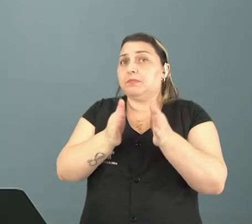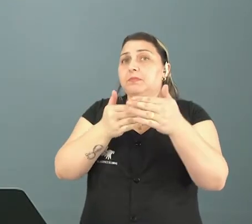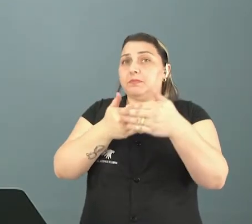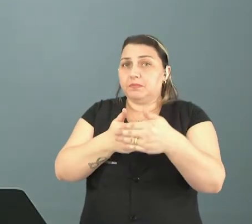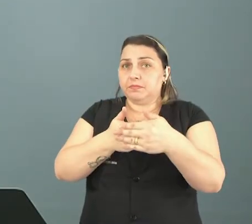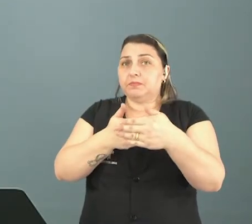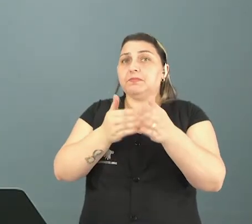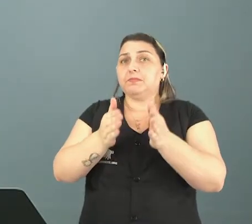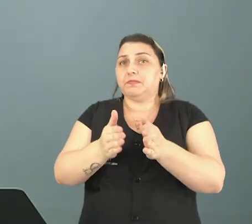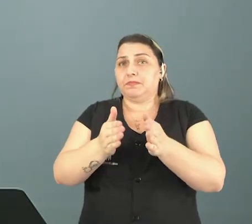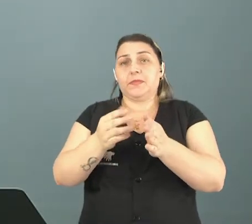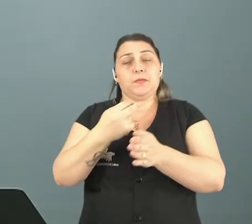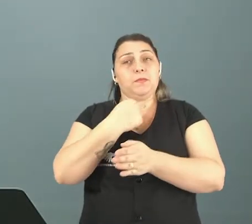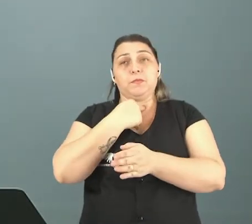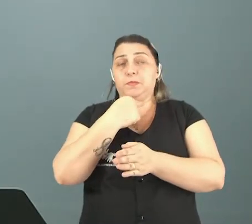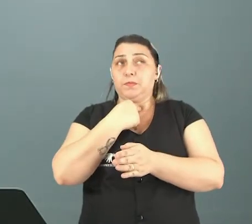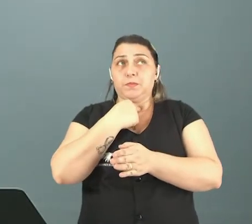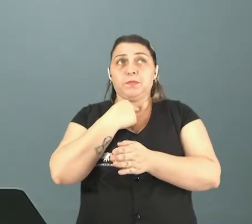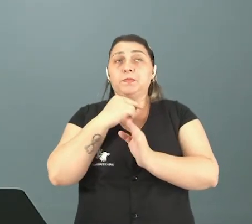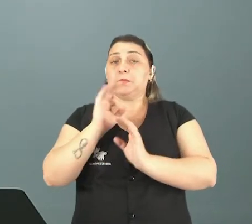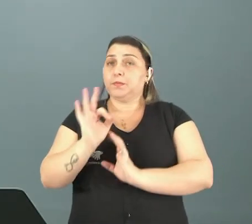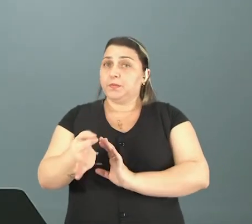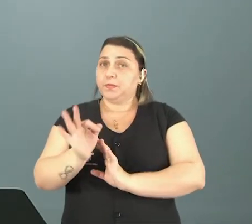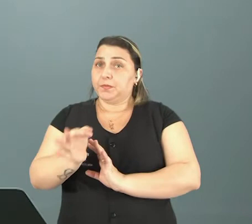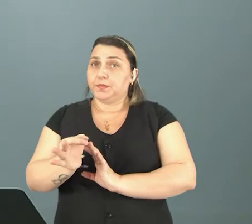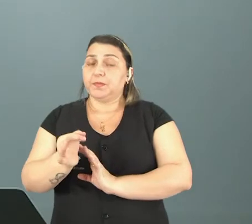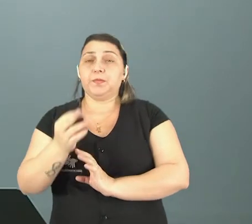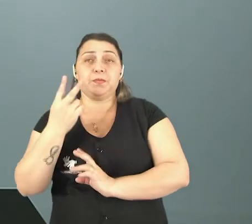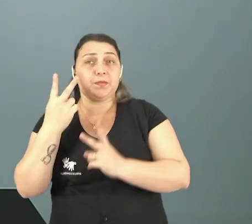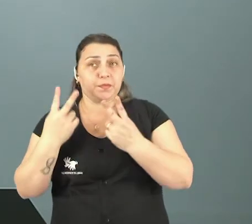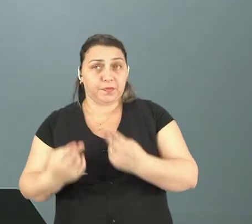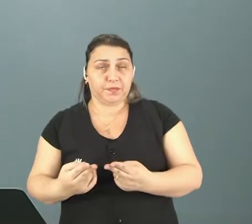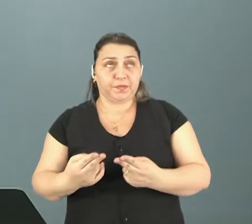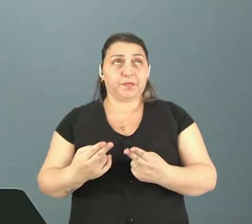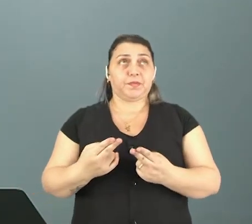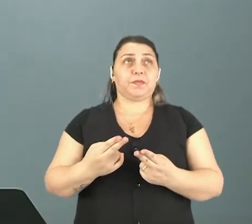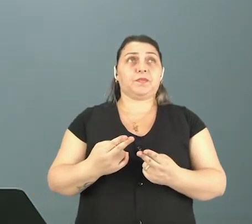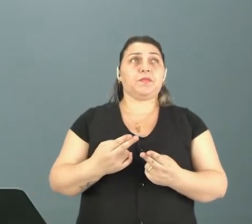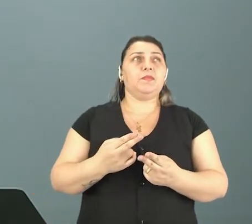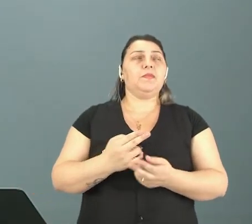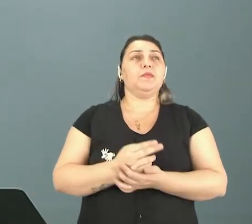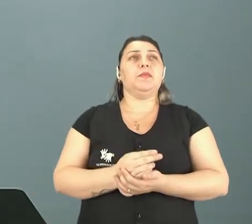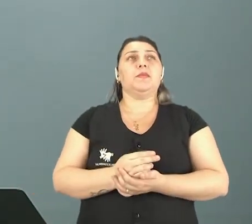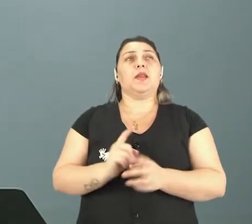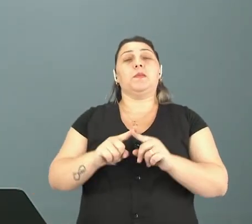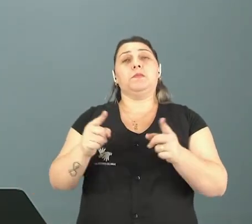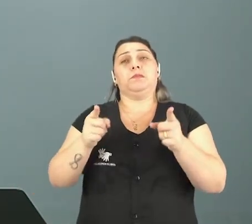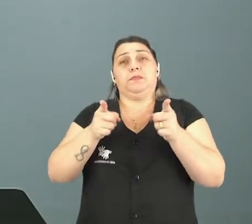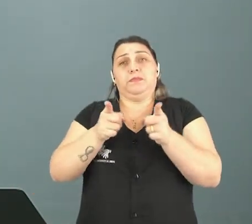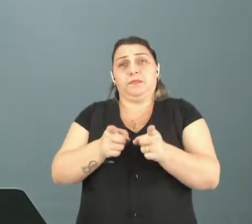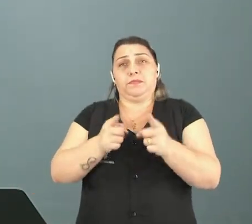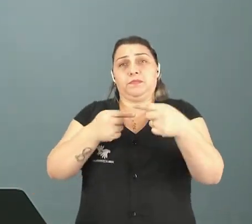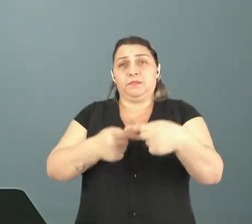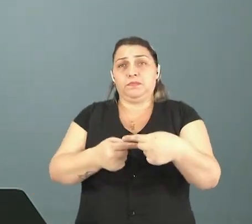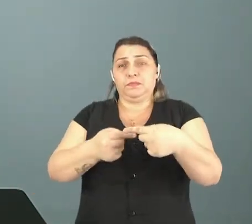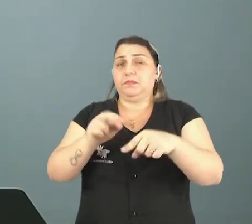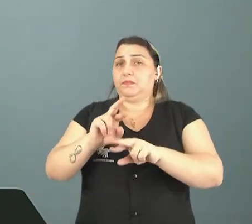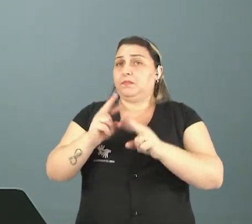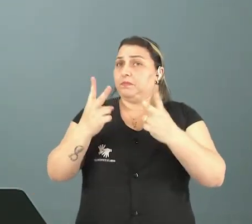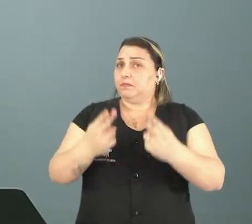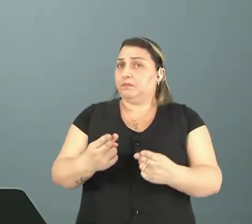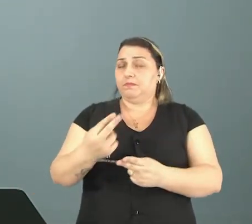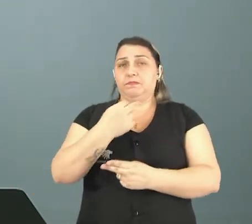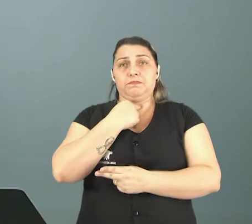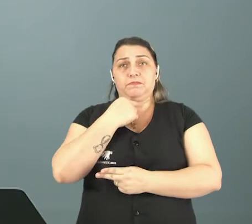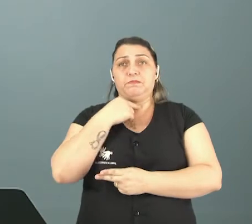posso dividir em 3 partes, certinho? Iguais. Posso dividir sim, mas não é em partes iguais. Então, vamos